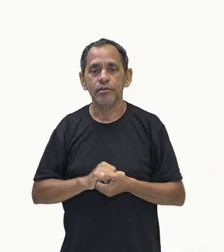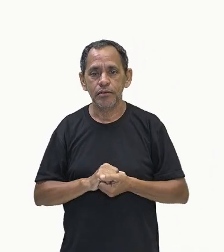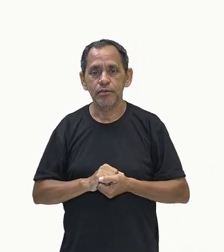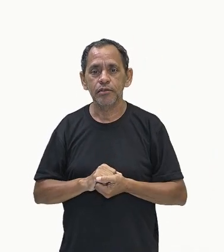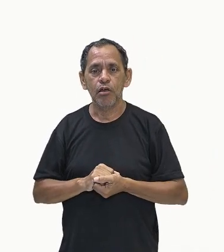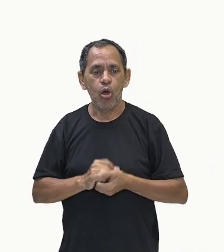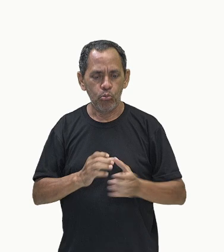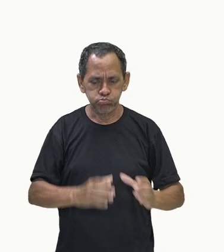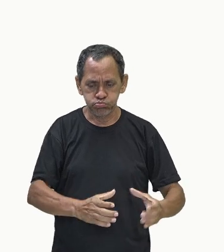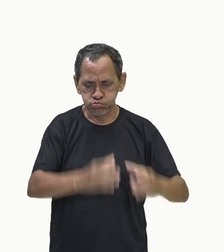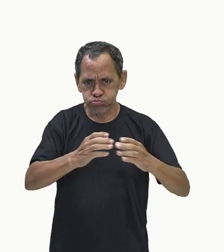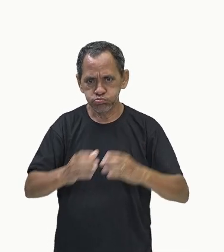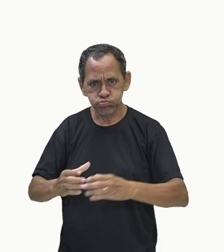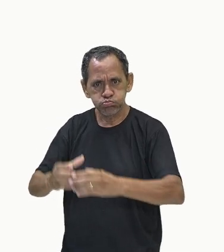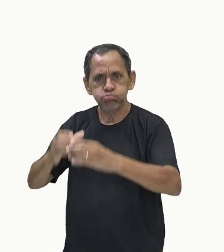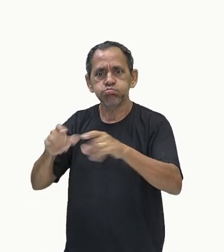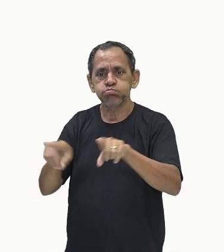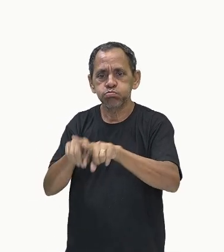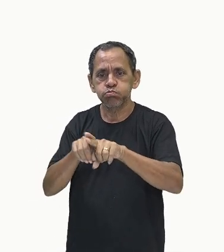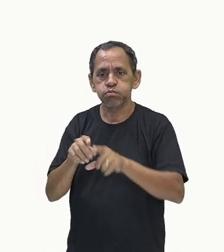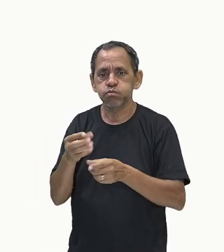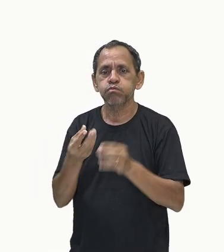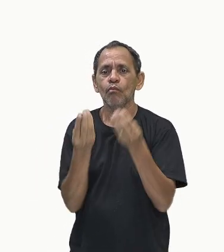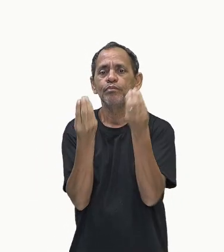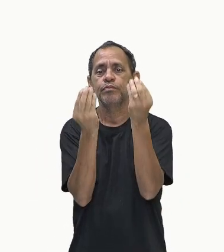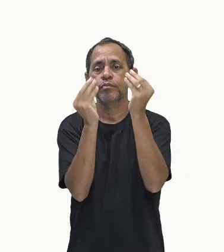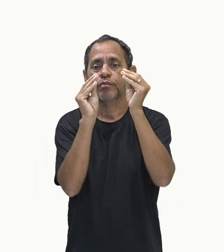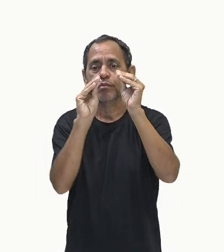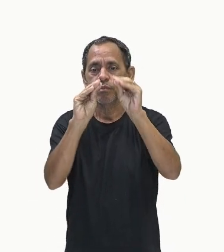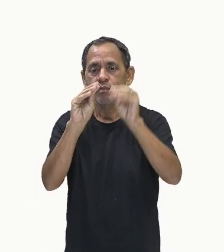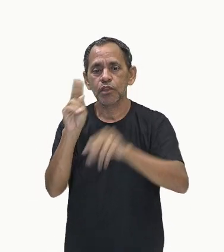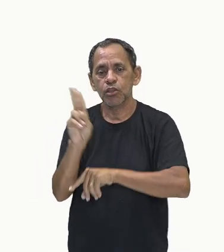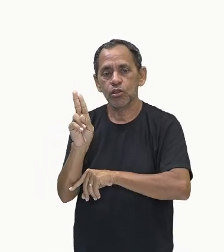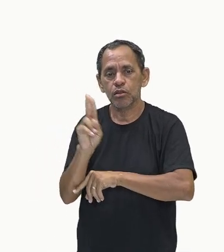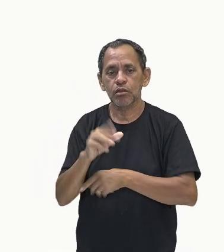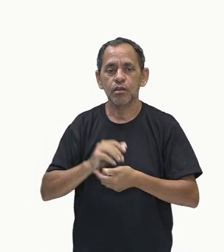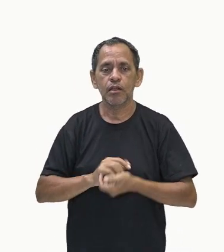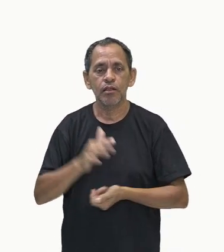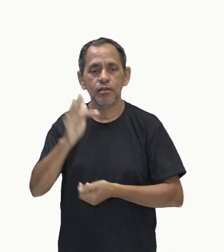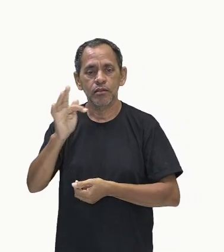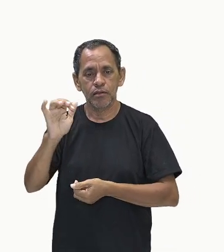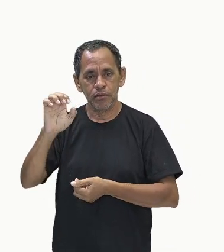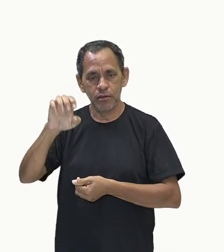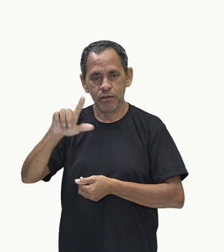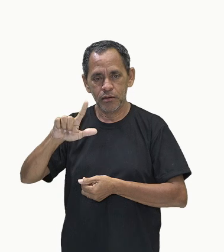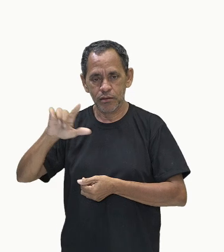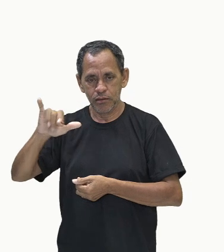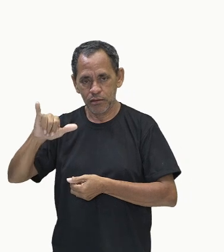que a gente coloca aqui o nome dele, que é então aí o Filipe II.